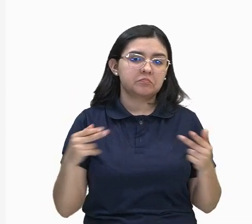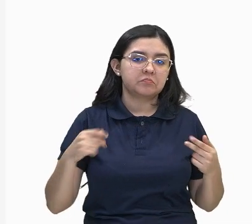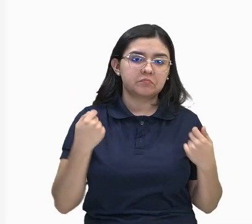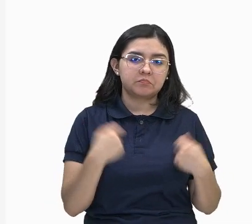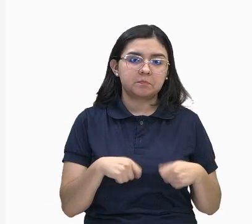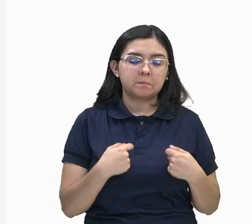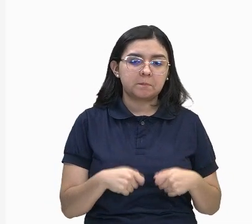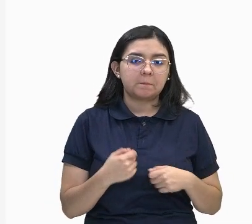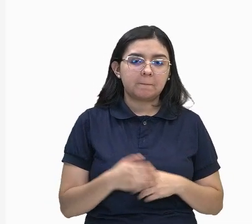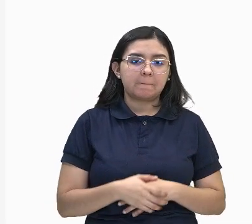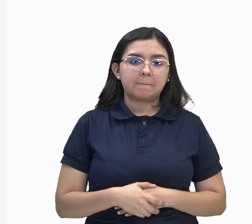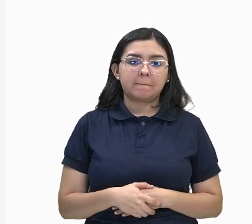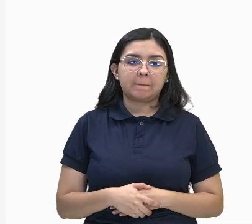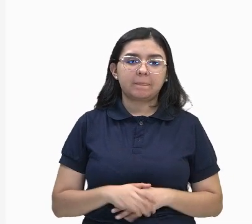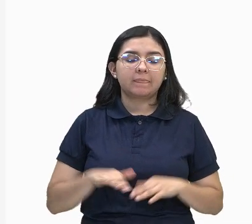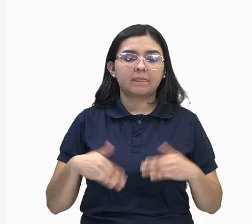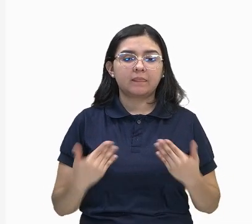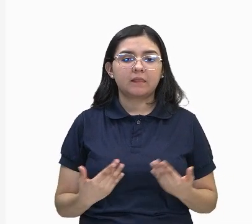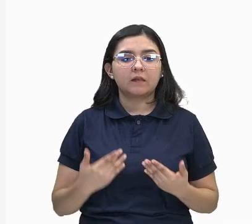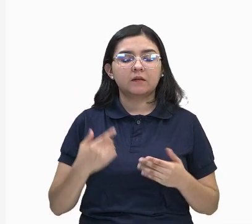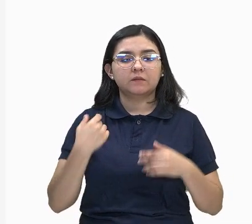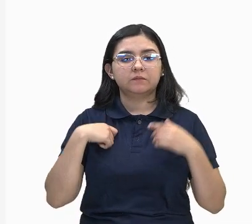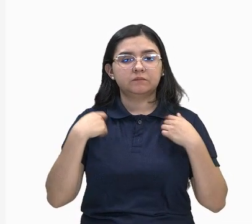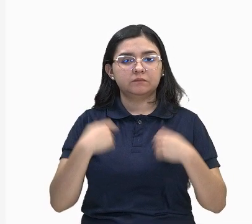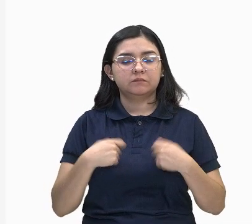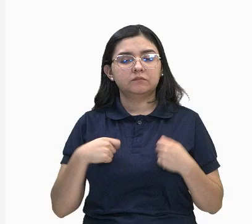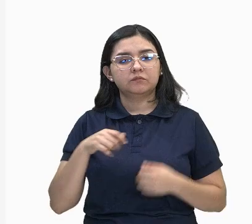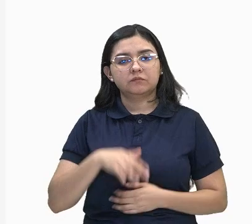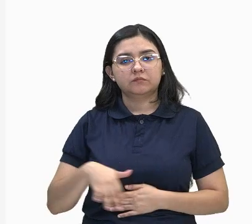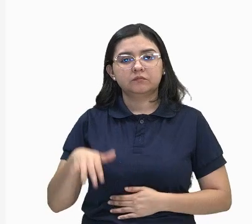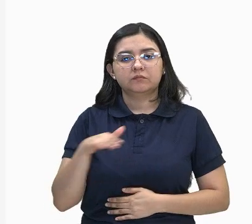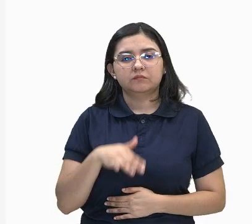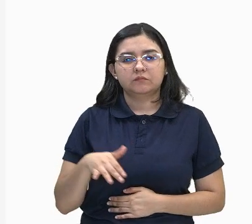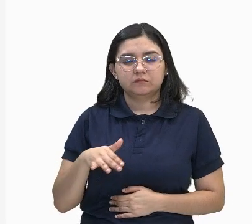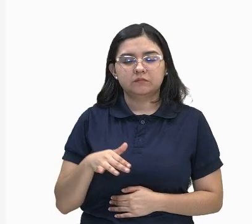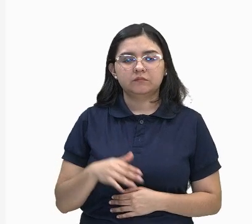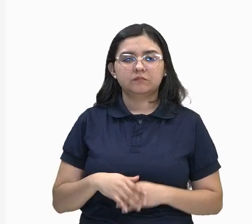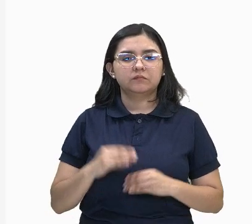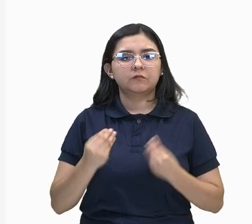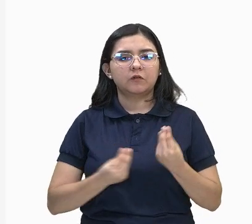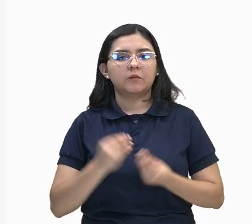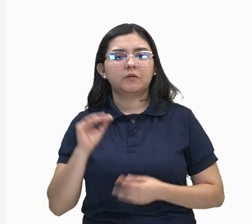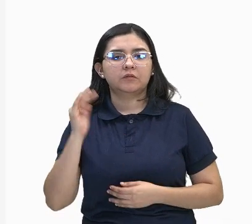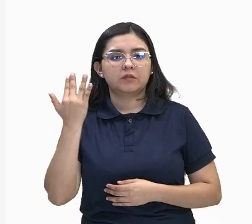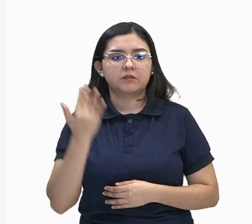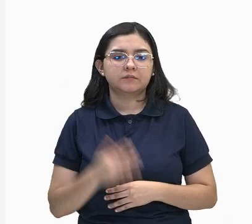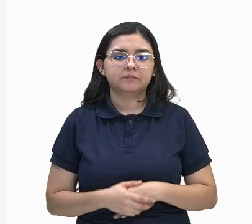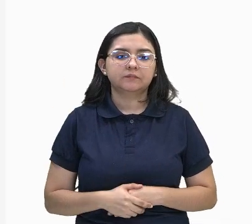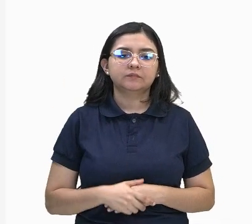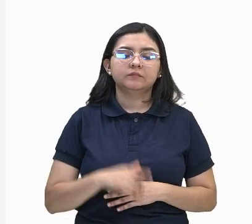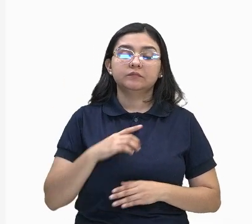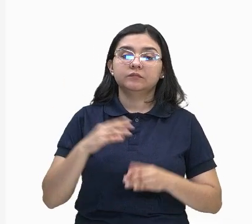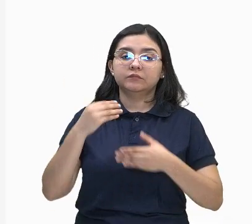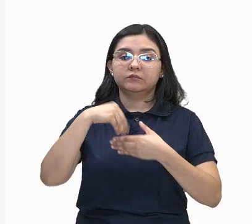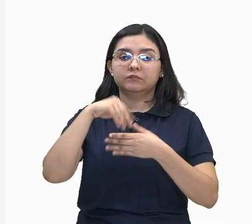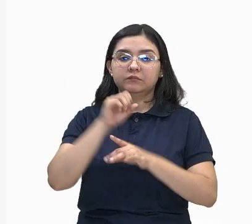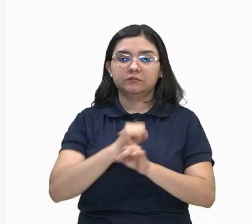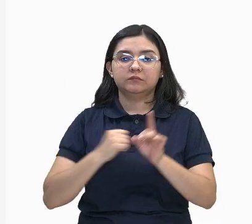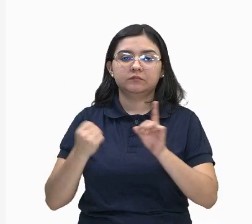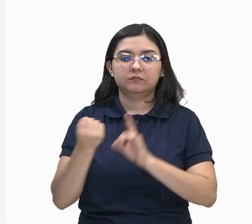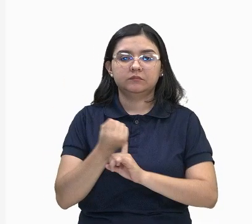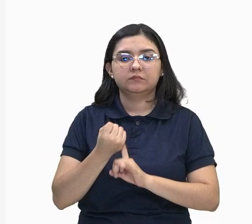alguma necessidade, das necessidades de um modo geral. E como isso acontece dentro da sociedade,